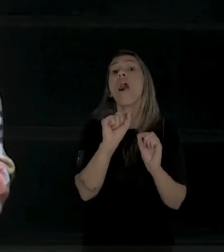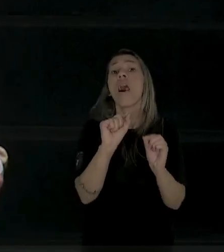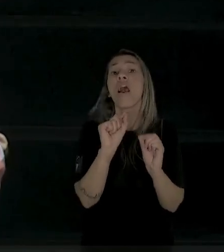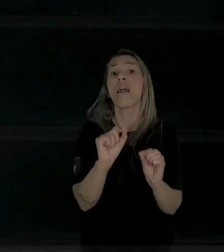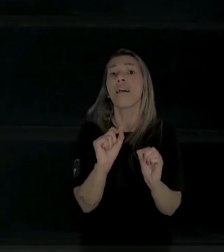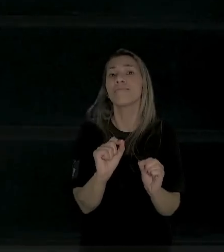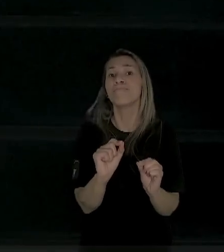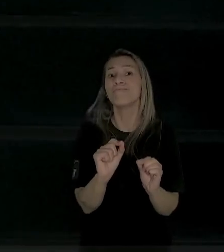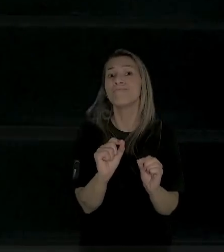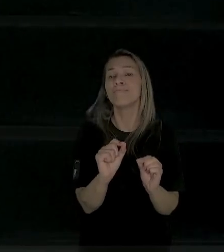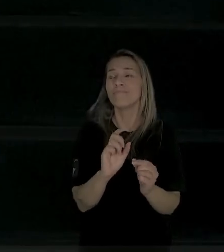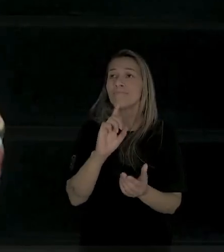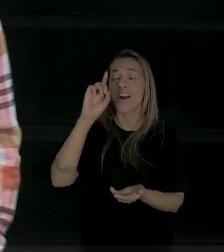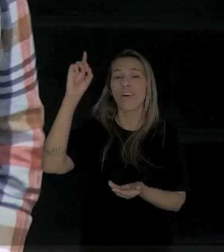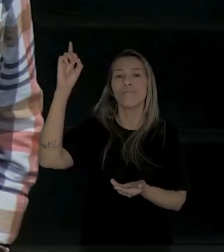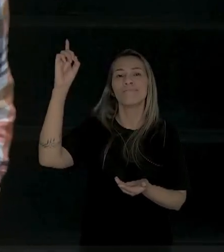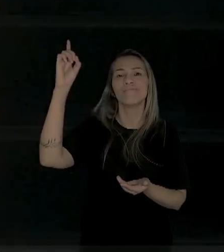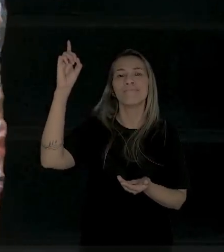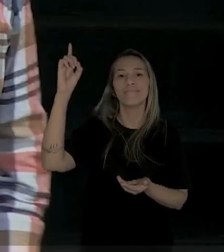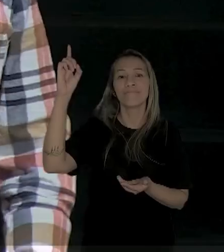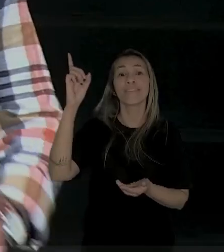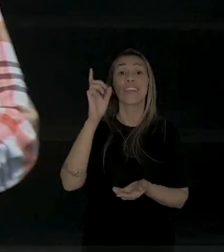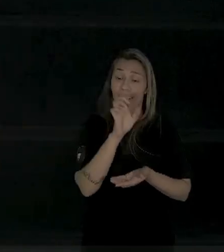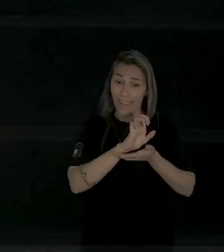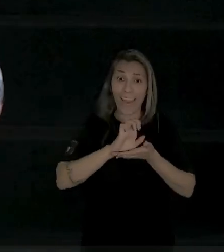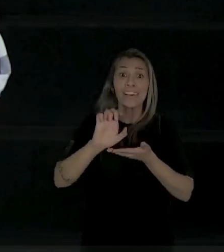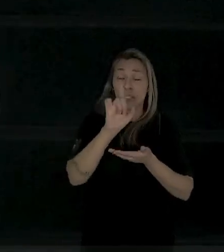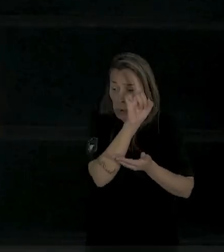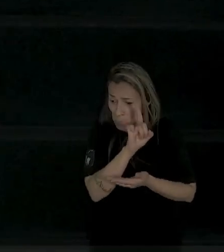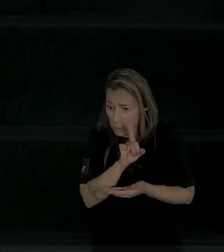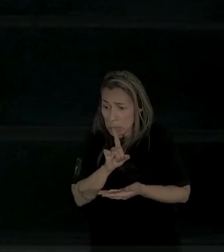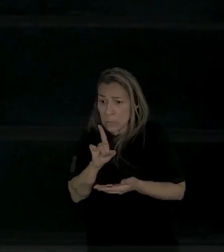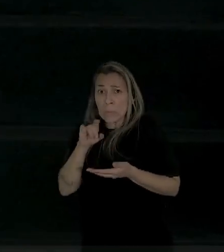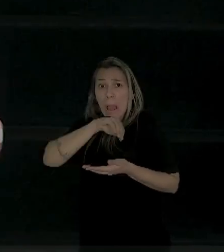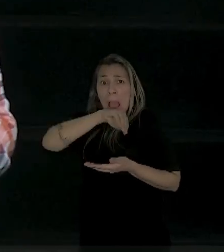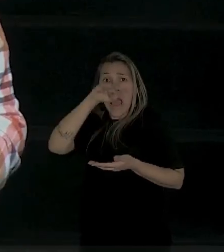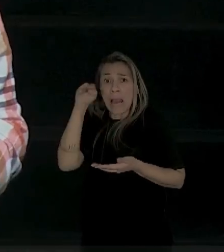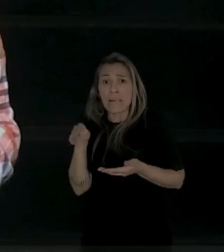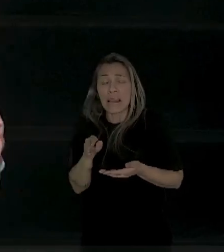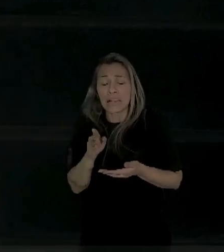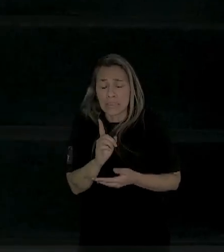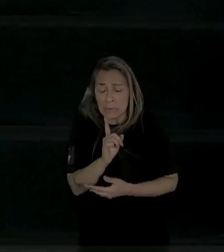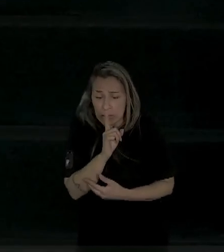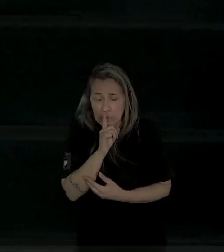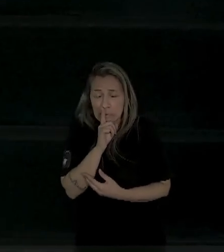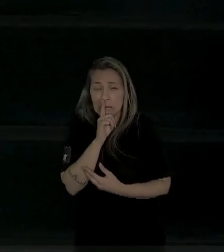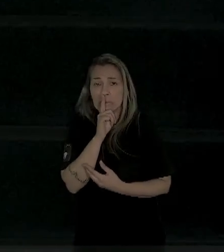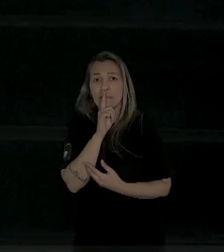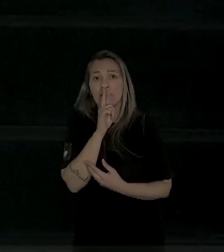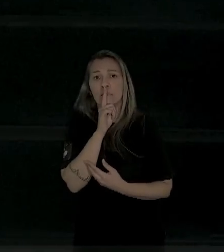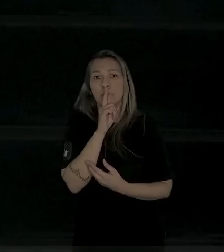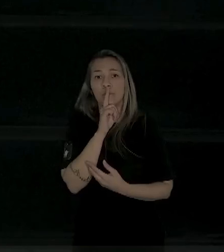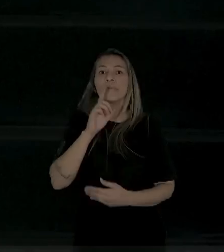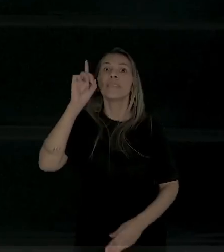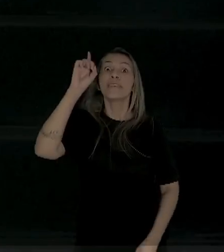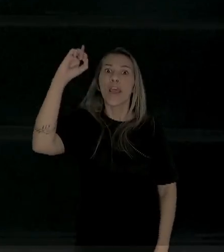Mas Elias vai para uma caverna. E preste atenção, por que que a caverna é importante? Por duas vezes Deus pergunta